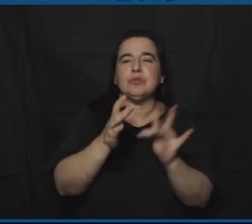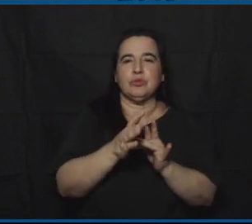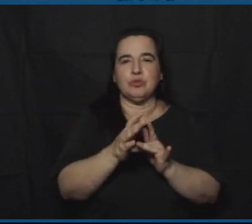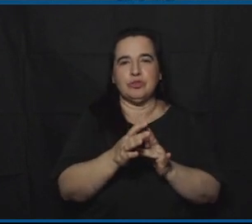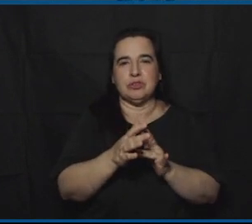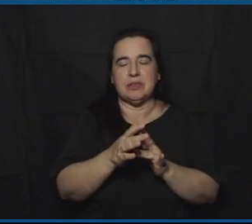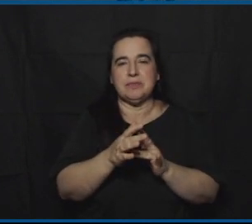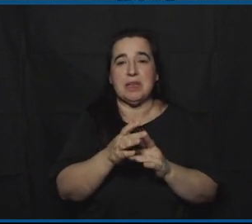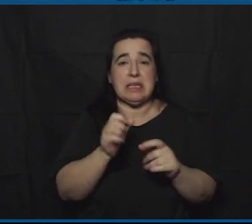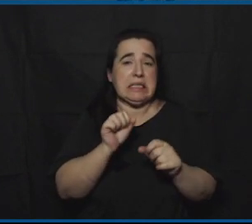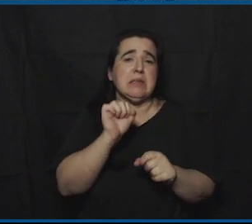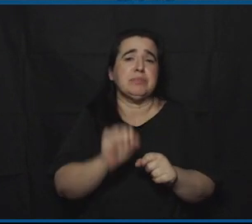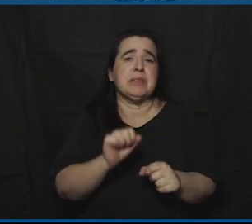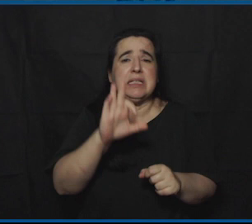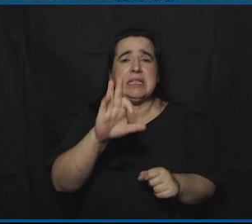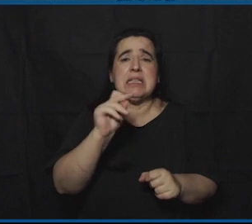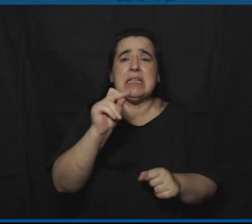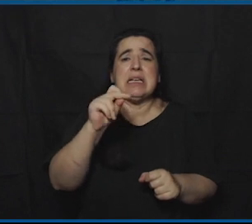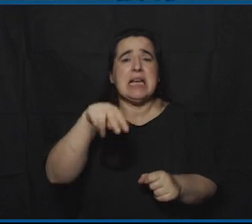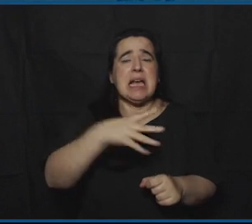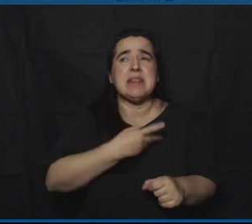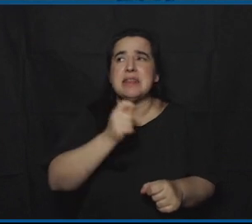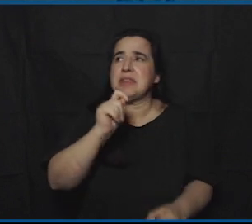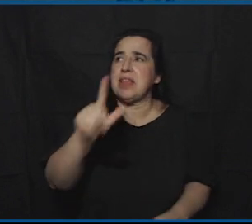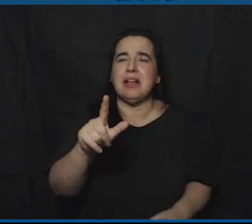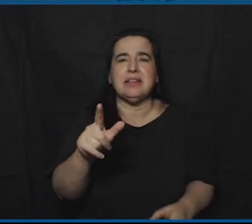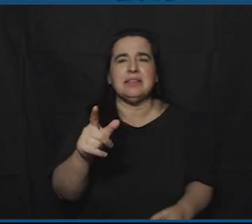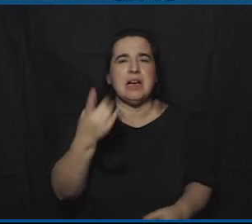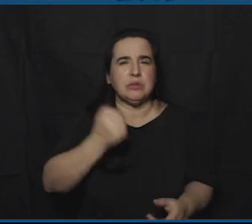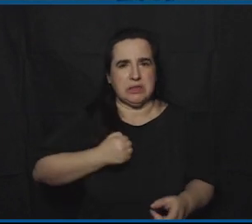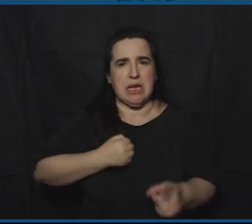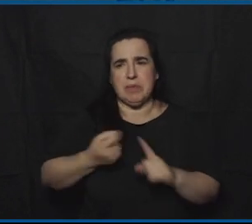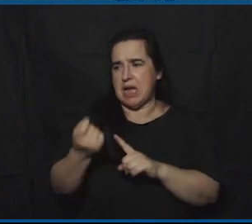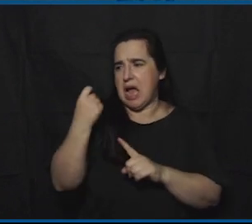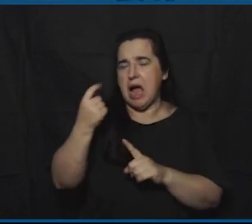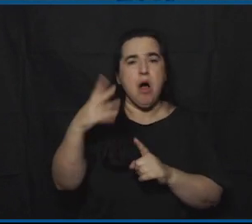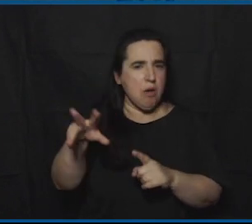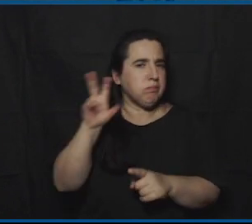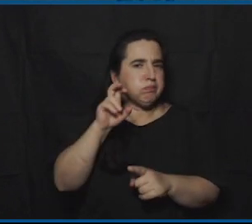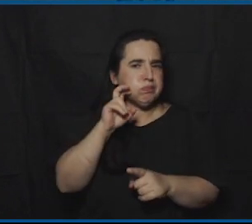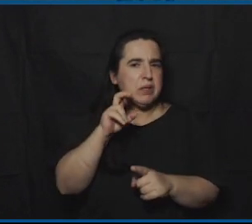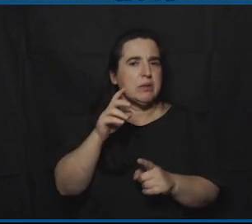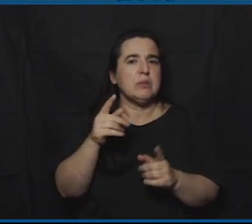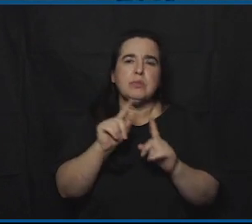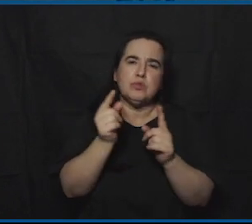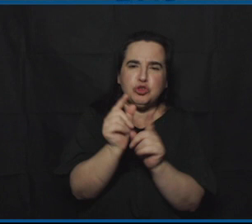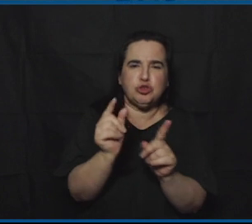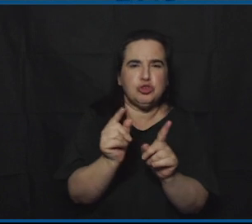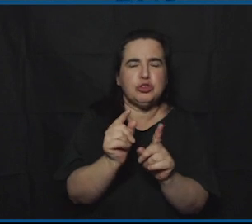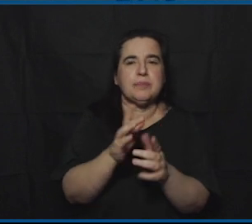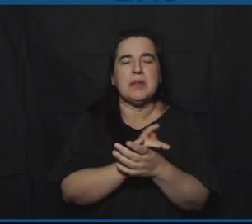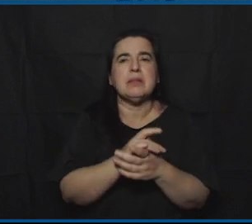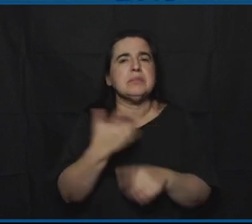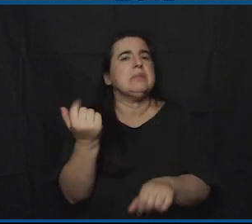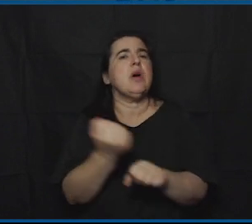chamada Messias, de Handel, né? Nós ouvimos aqui há uns sábados atrás um pouco dessa obra e esta